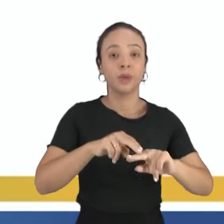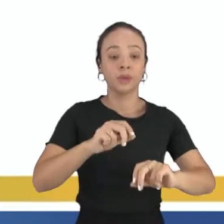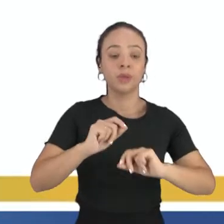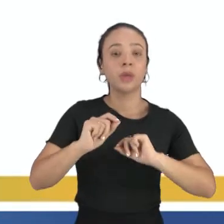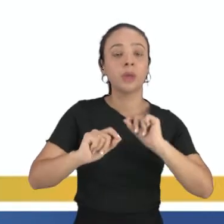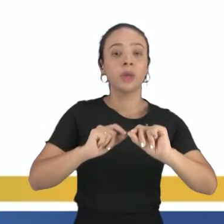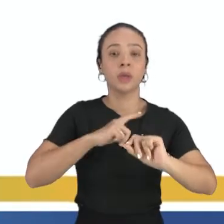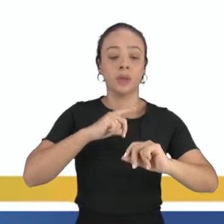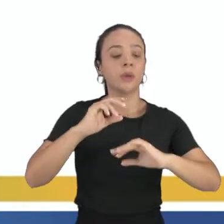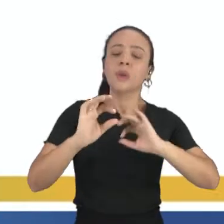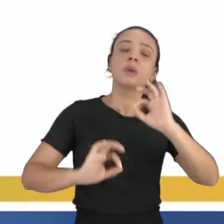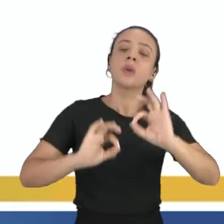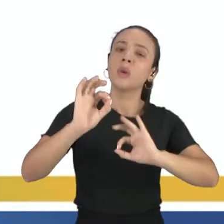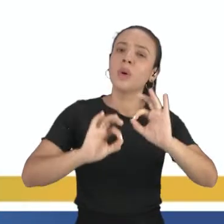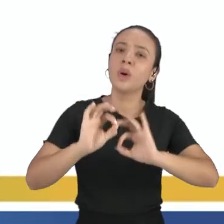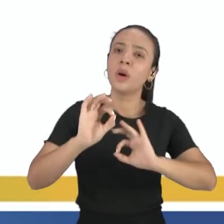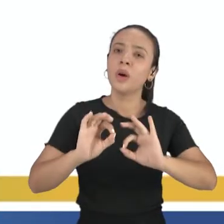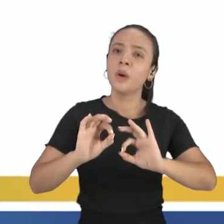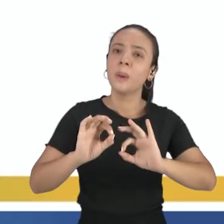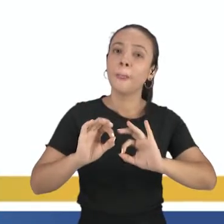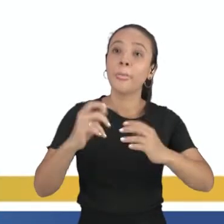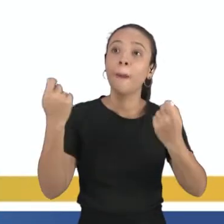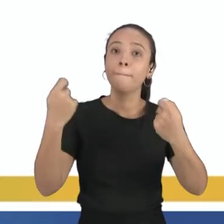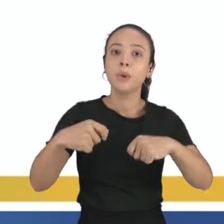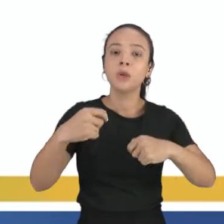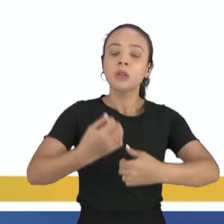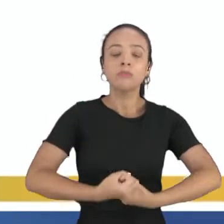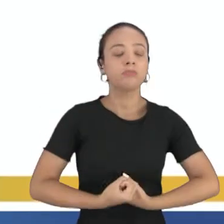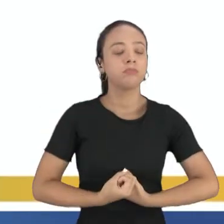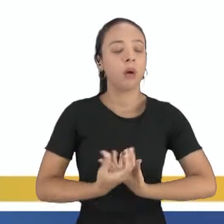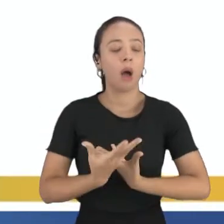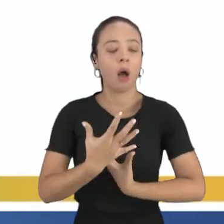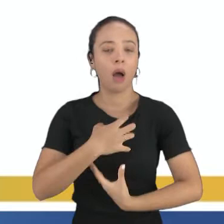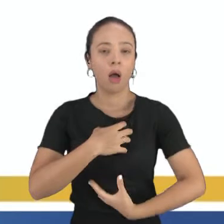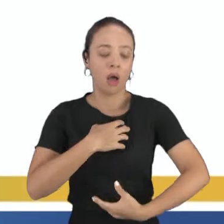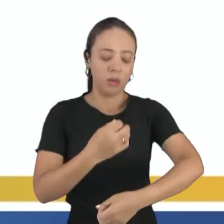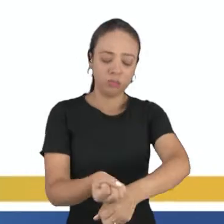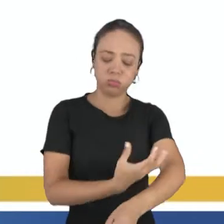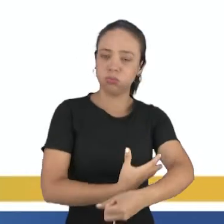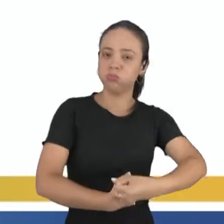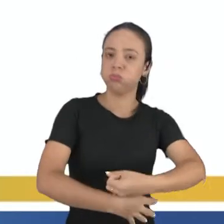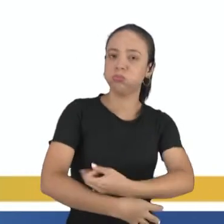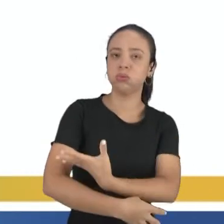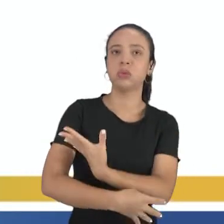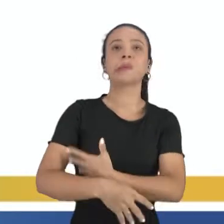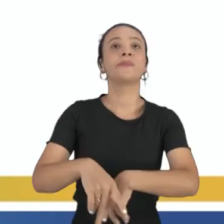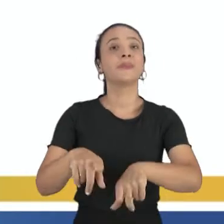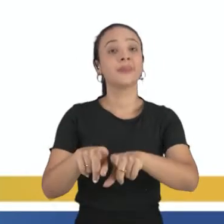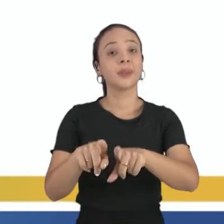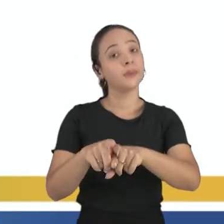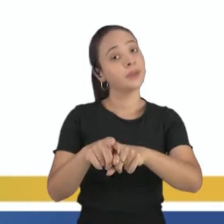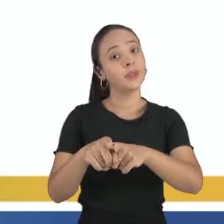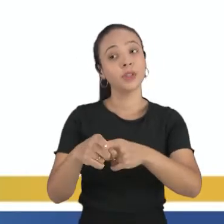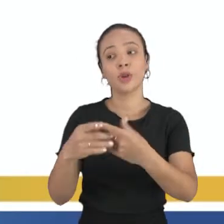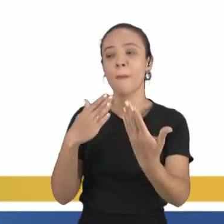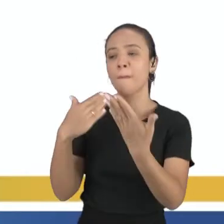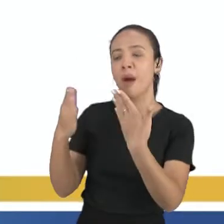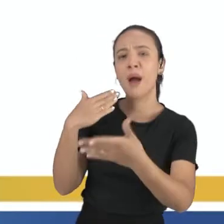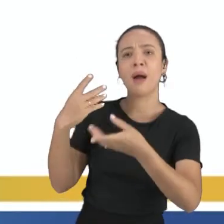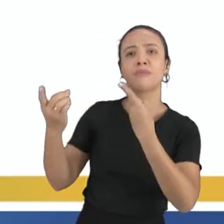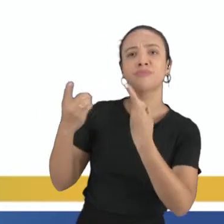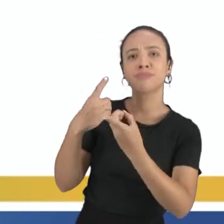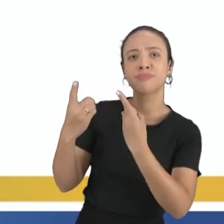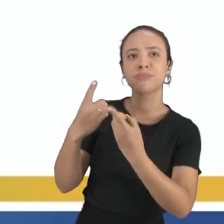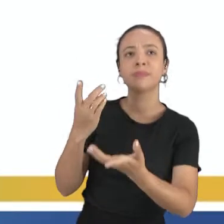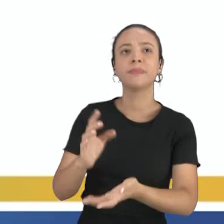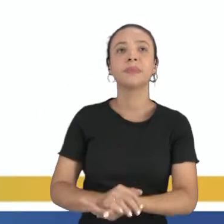um poderoso canal de expressão de sentimentos, emoções e também de diálogo. Além